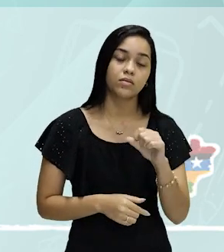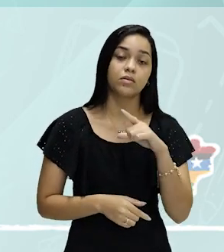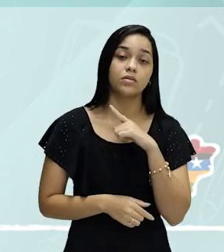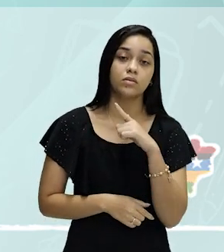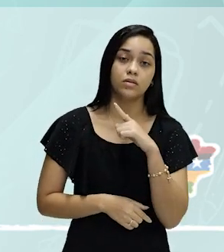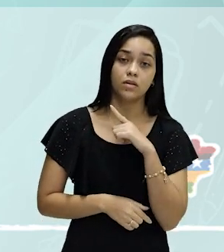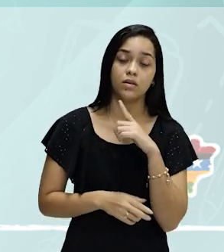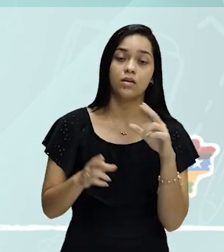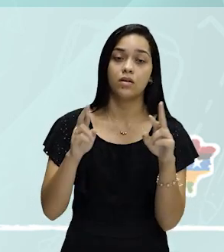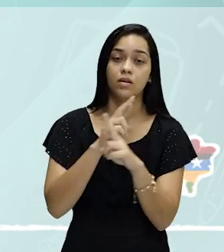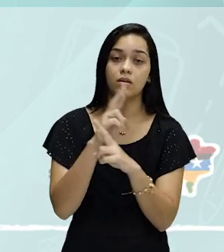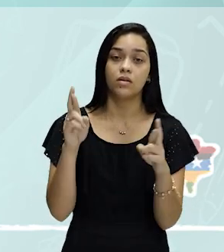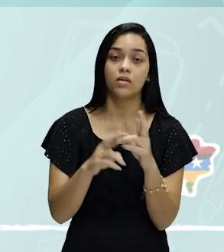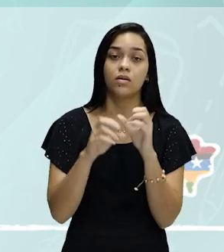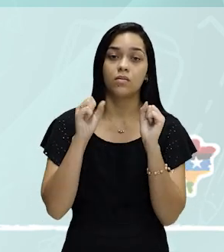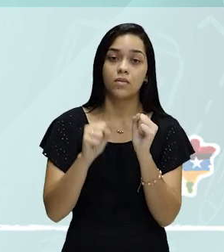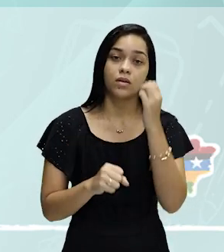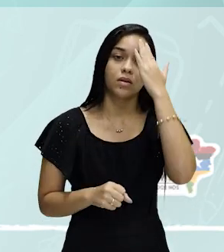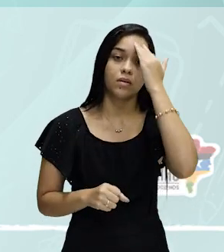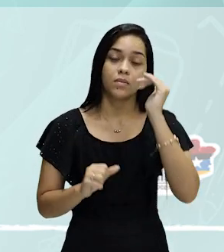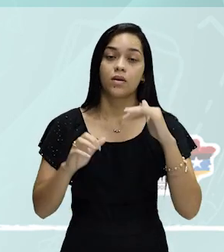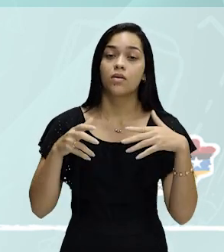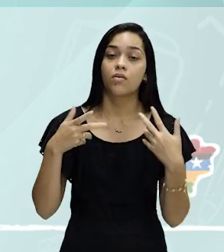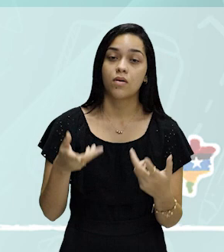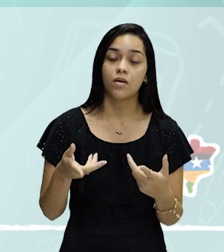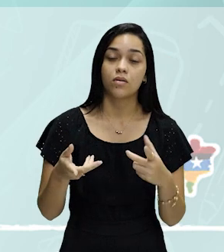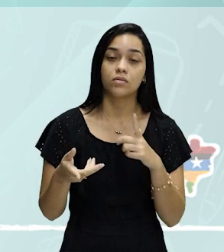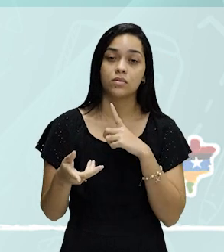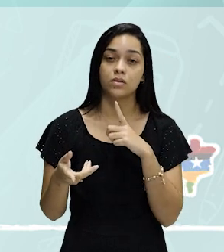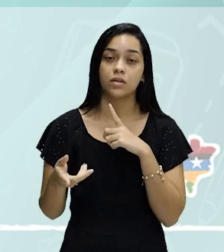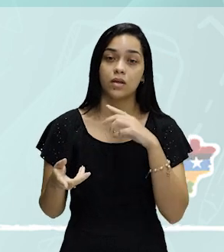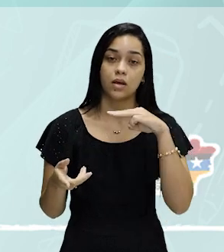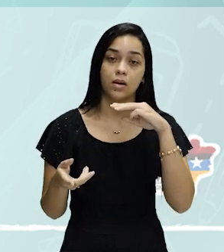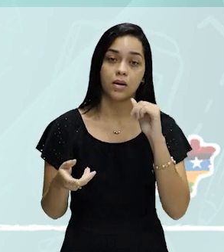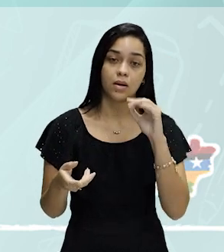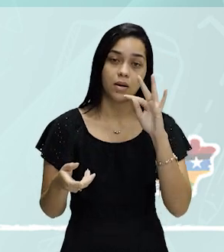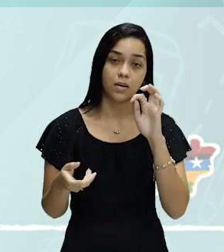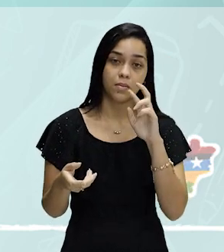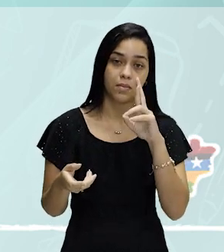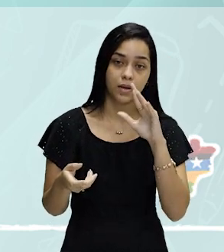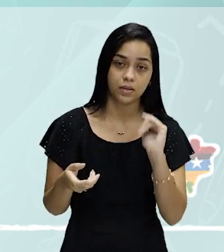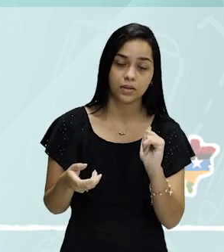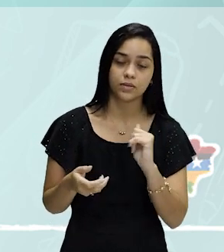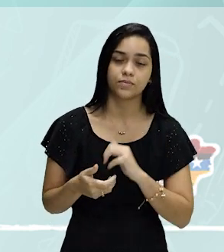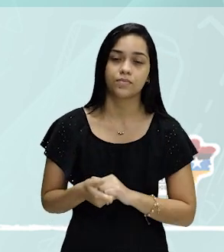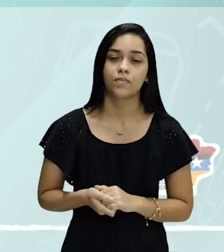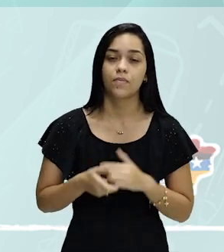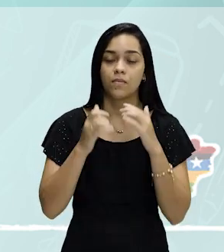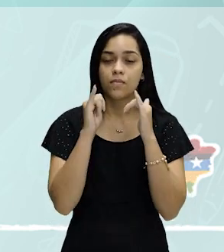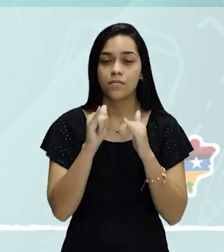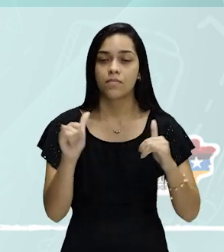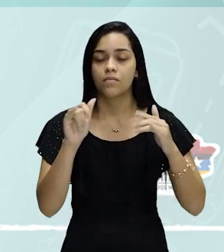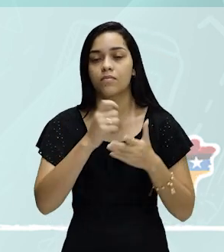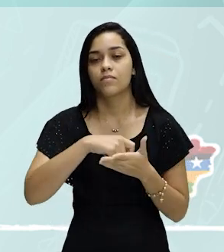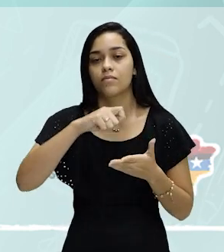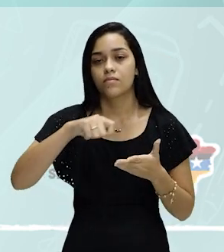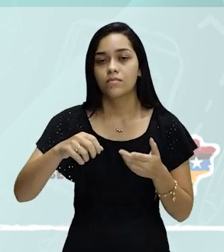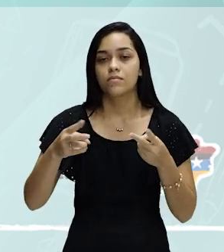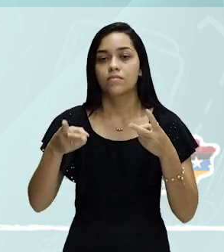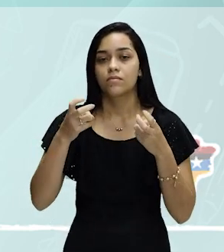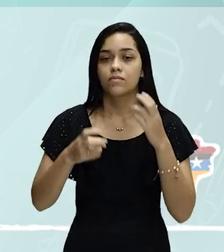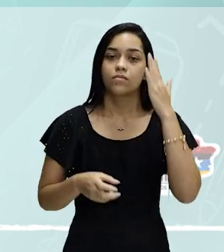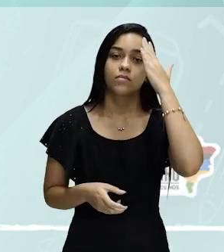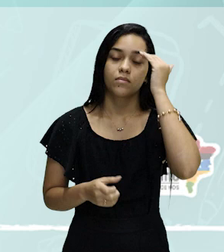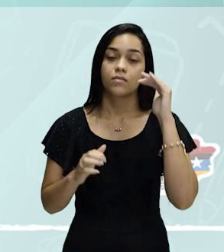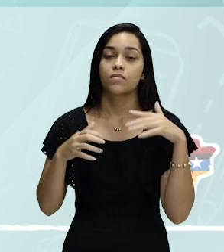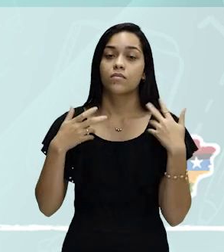dele, podemos saber qual o estado de agregação da matéria. De acordo com as informações descritas, identifique qual